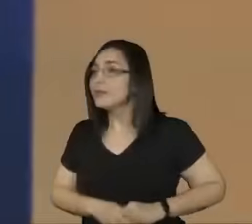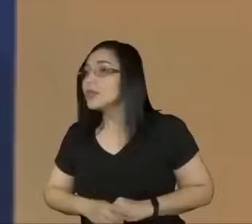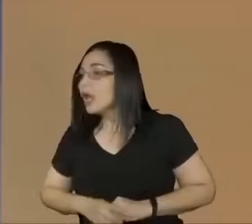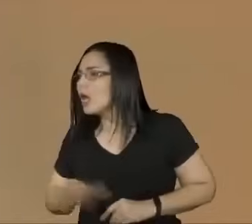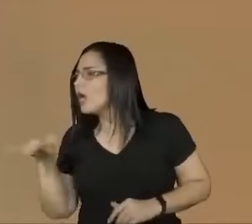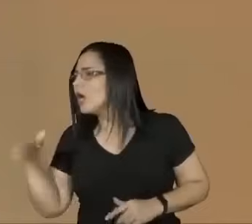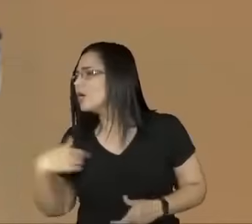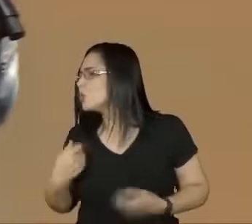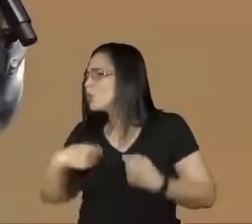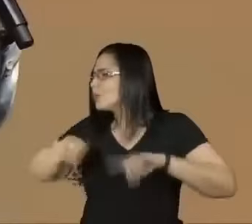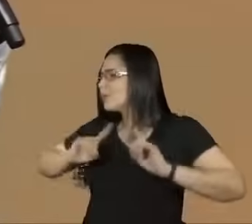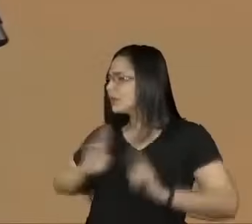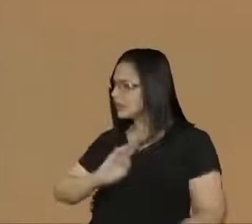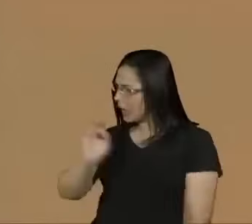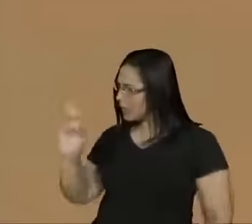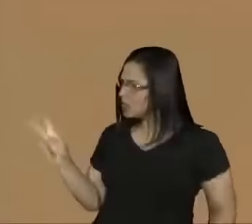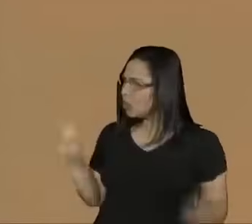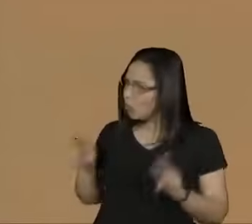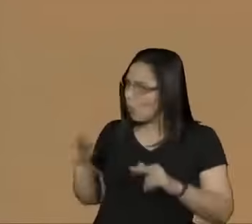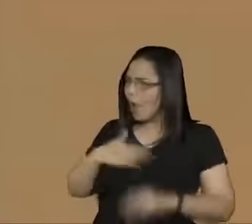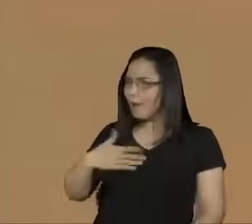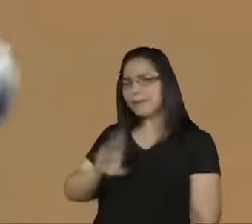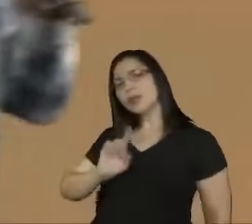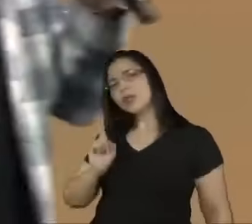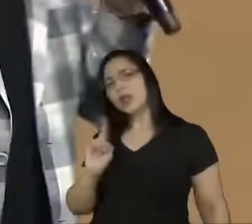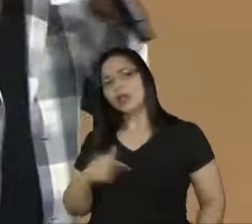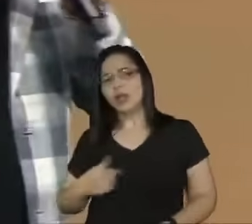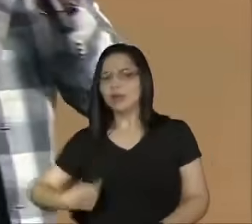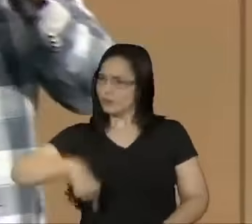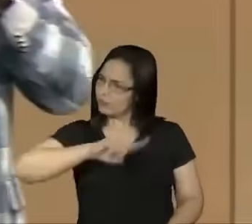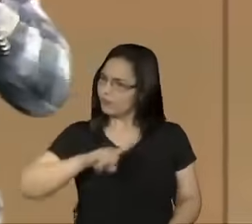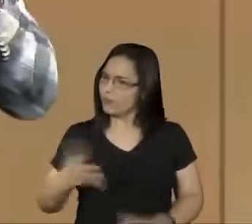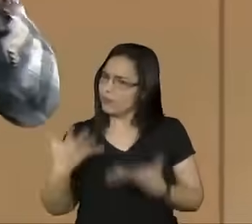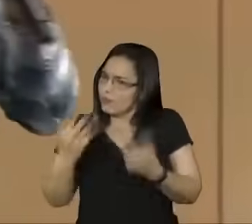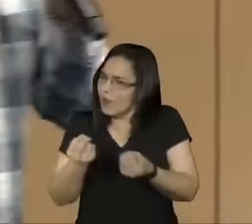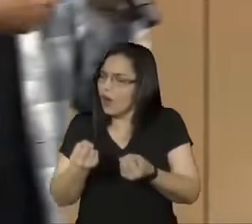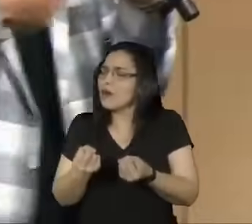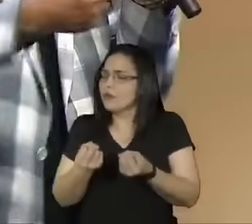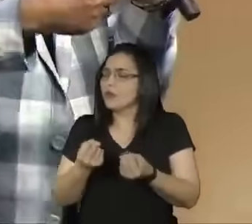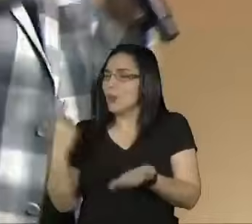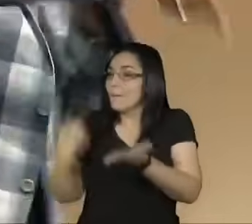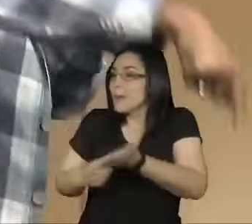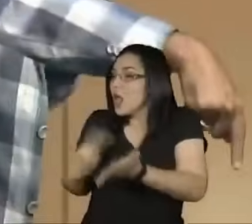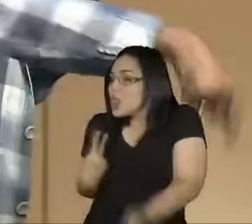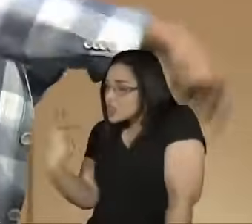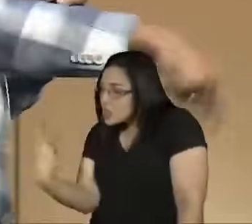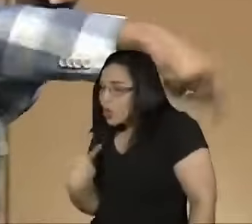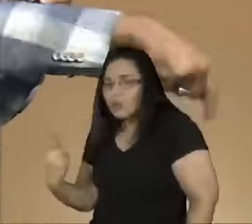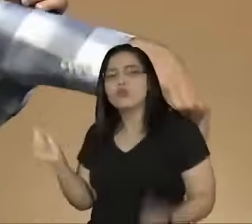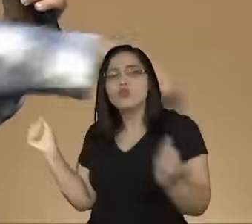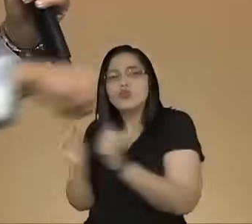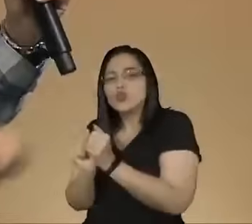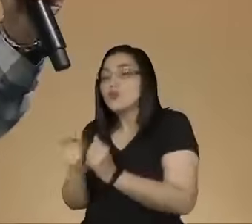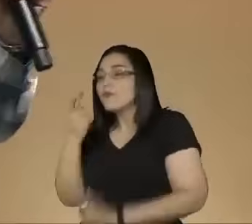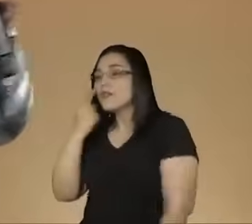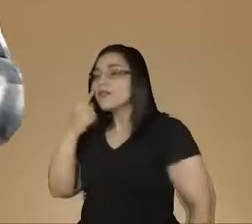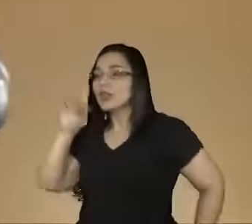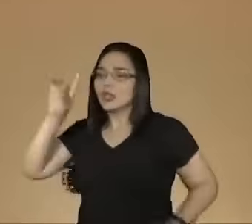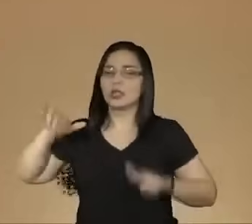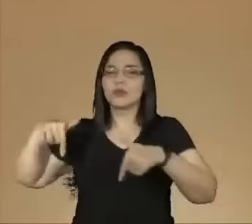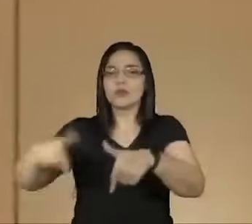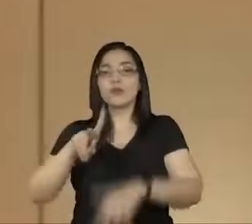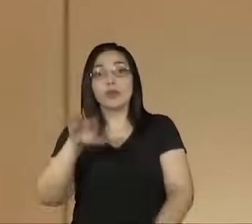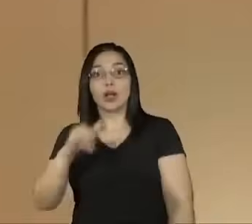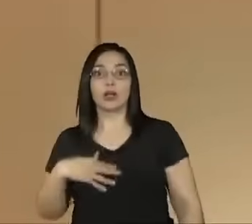você não precisa ser da minha religião não vamos lá na minha igreja que vou fazer uma campanha eu vou fazer uma campanha com você e você vai ver que Deus vai operar